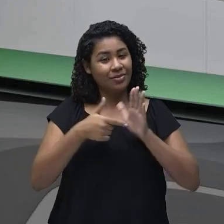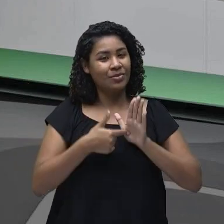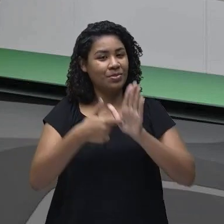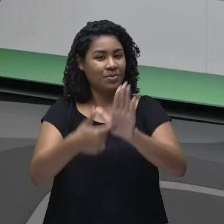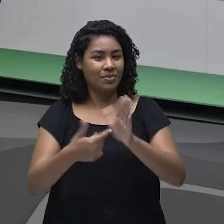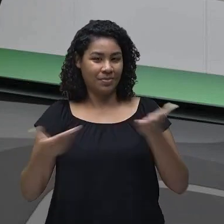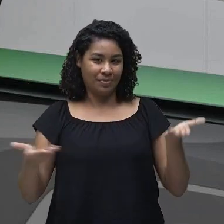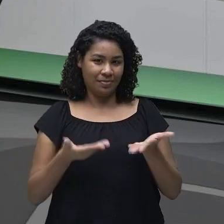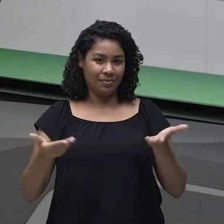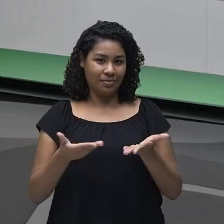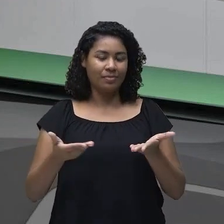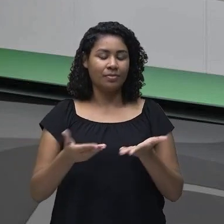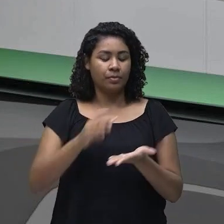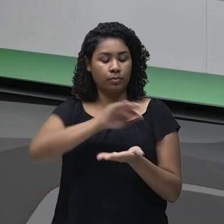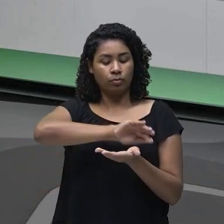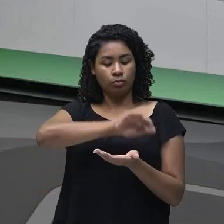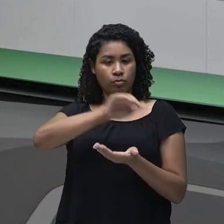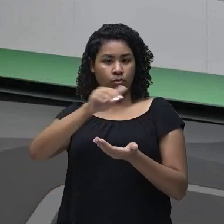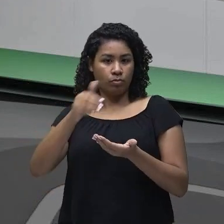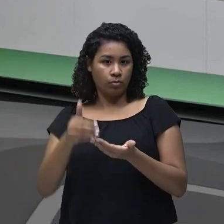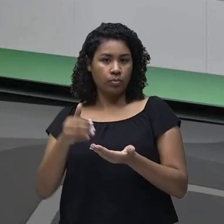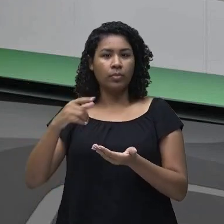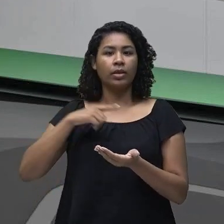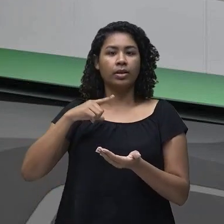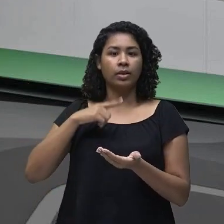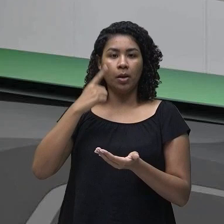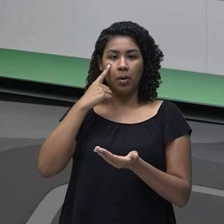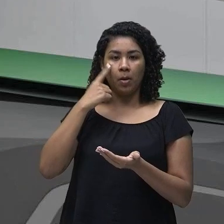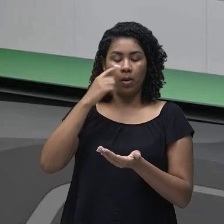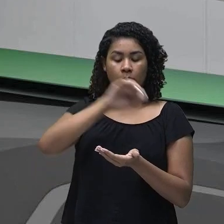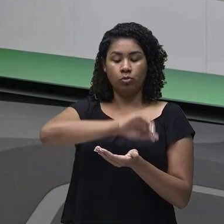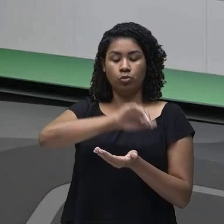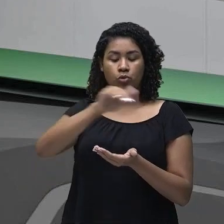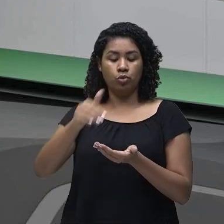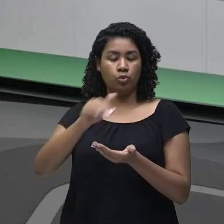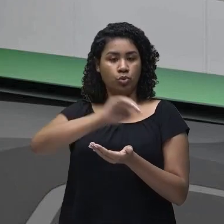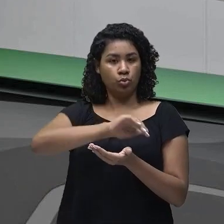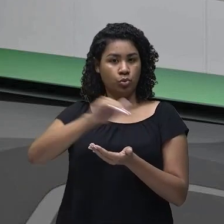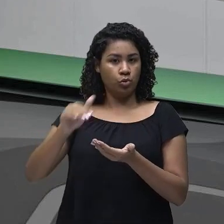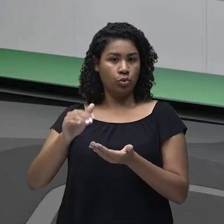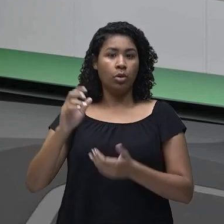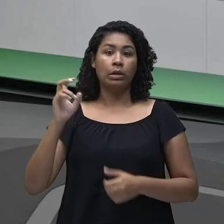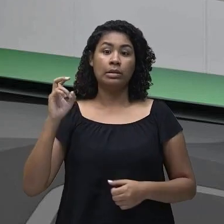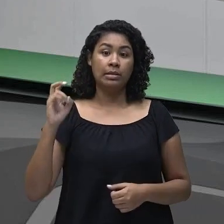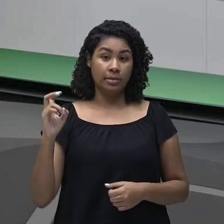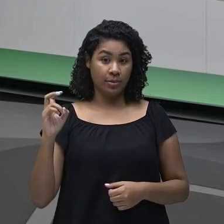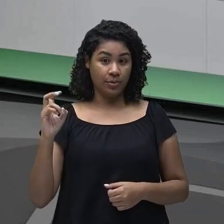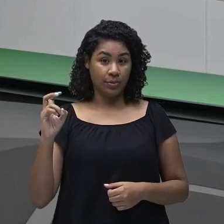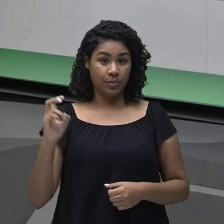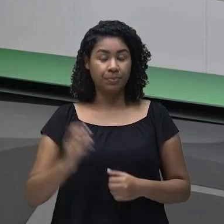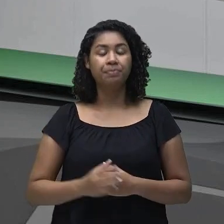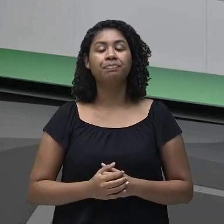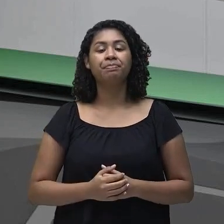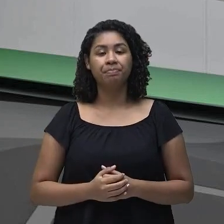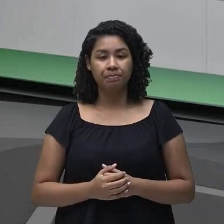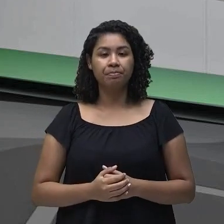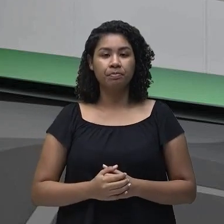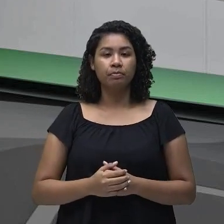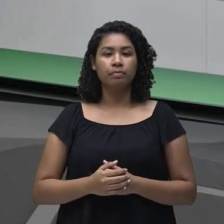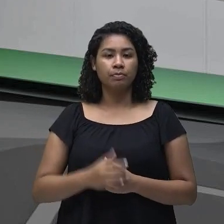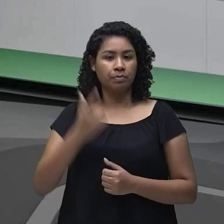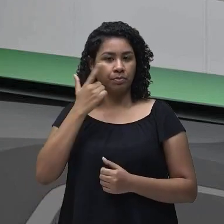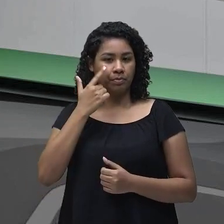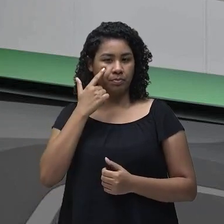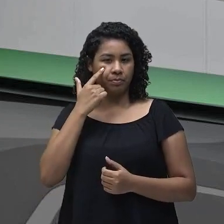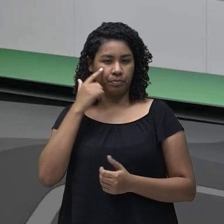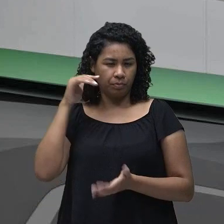atmosfera, né? A gente observa que nós temos aqui, ó, na camada da atmosfera, 5 camadas, tá? Lá no finalzinho da